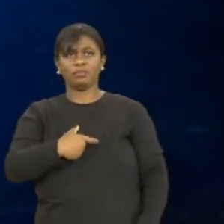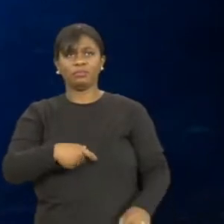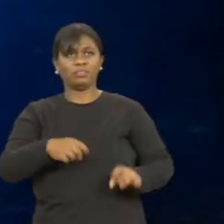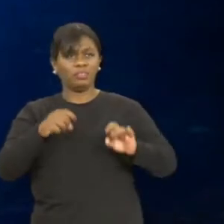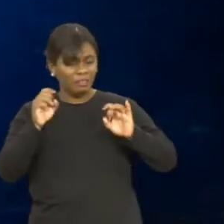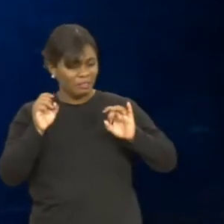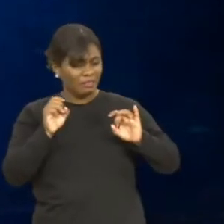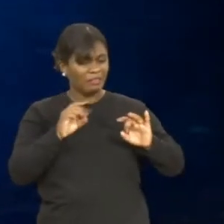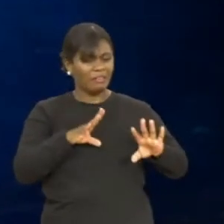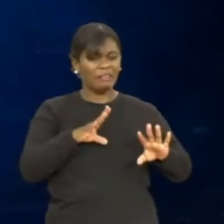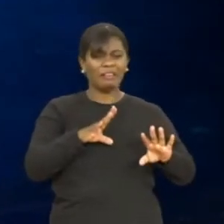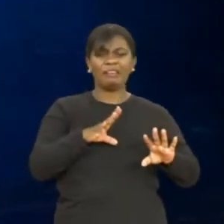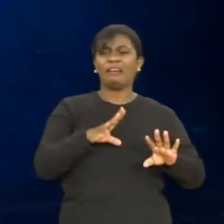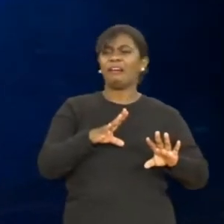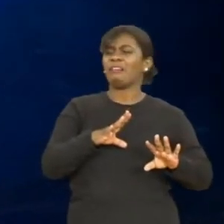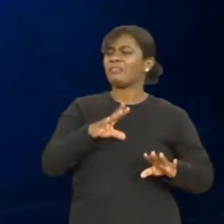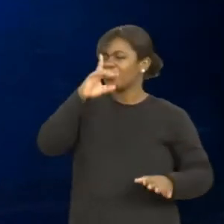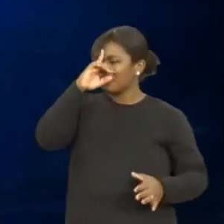Eu abro mão.